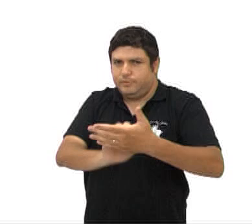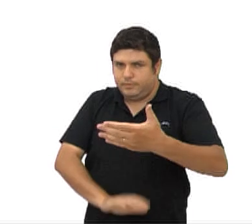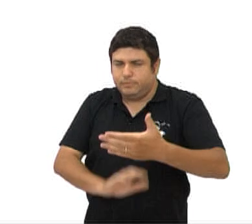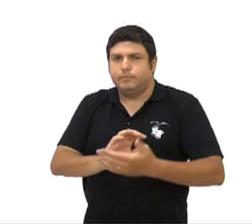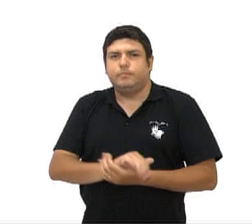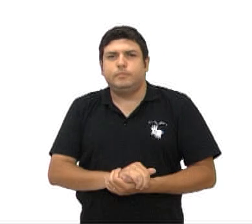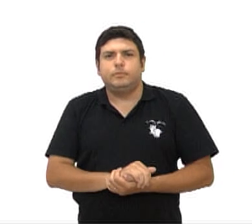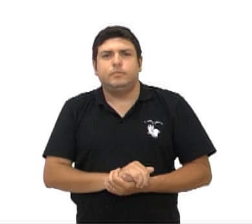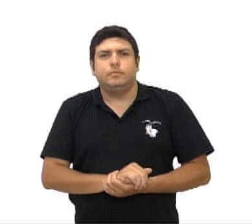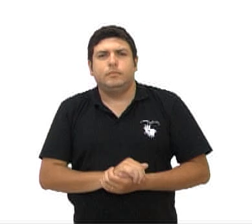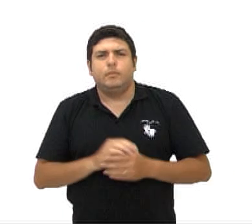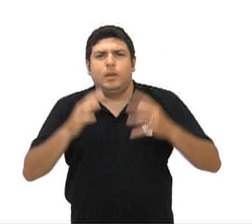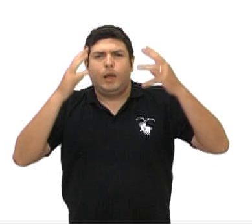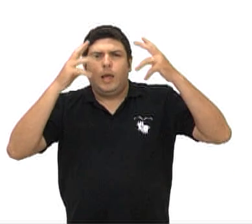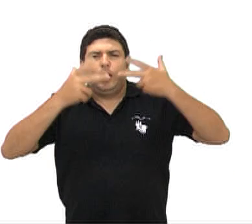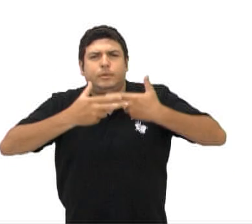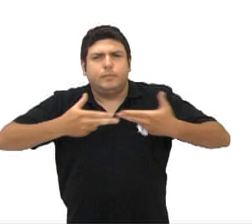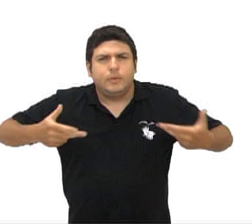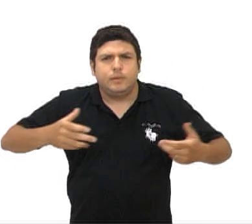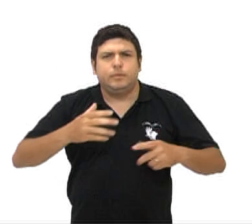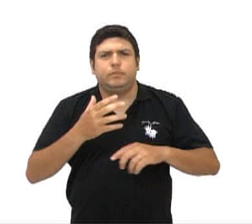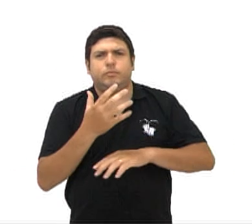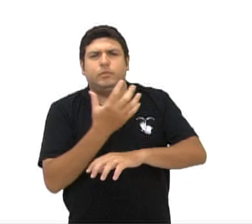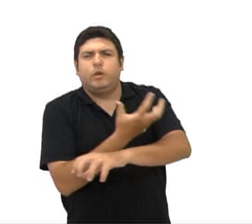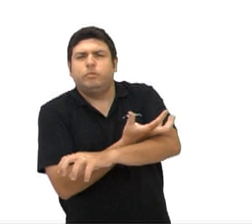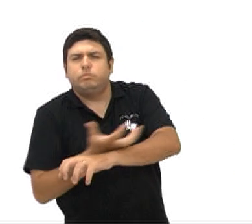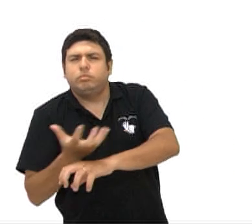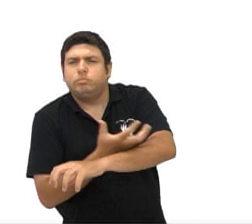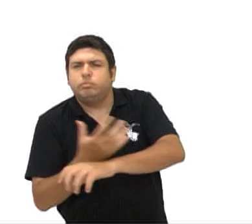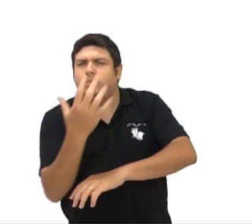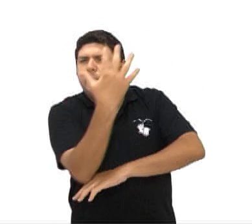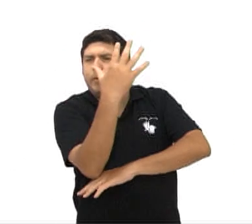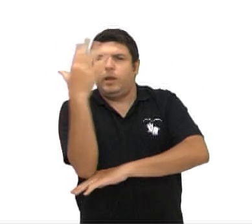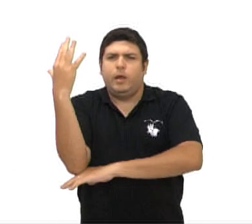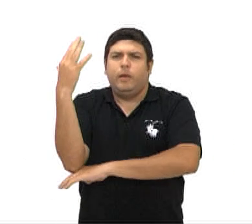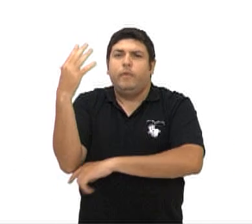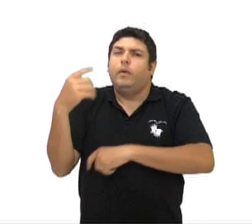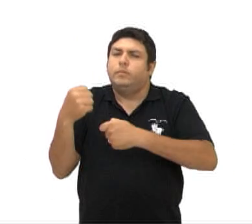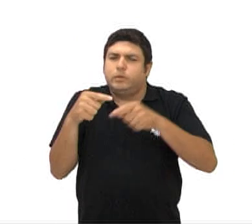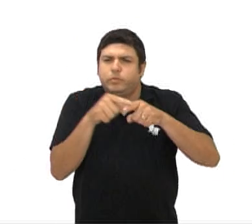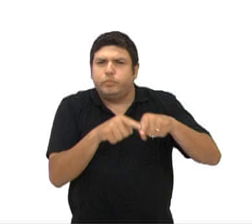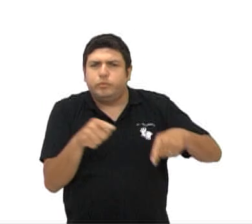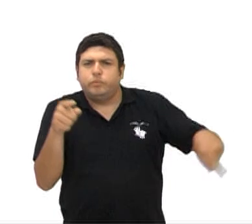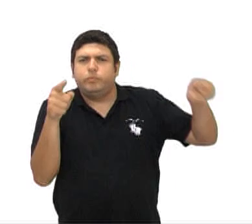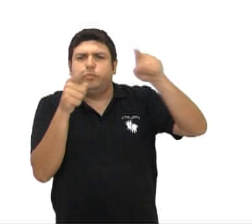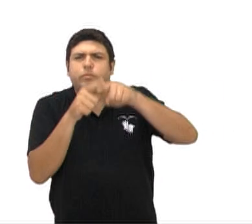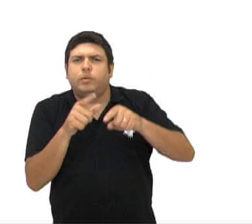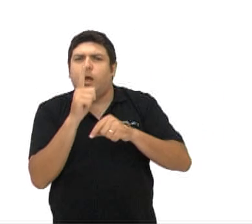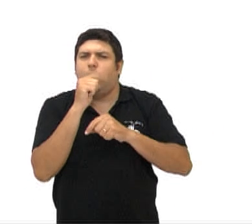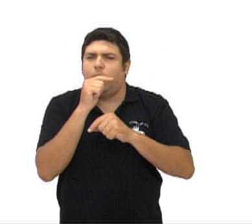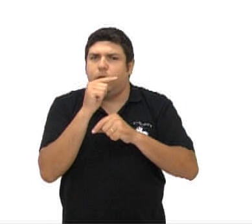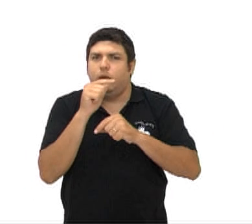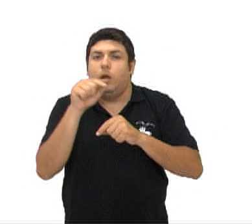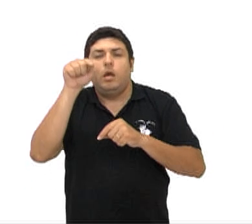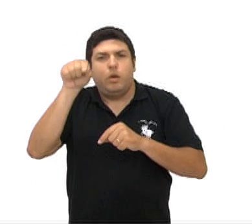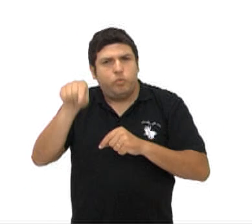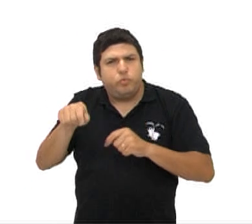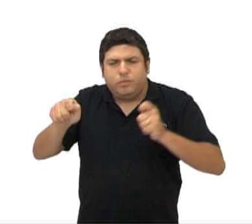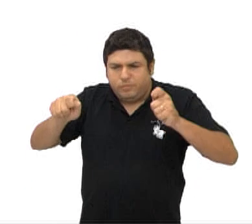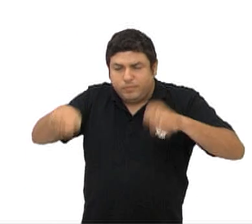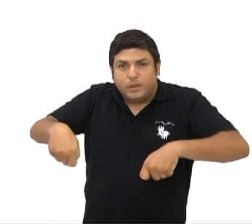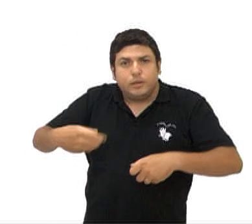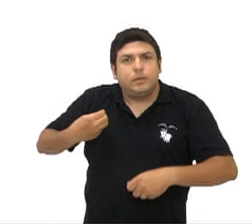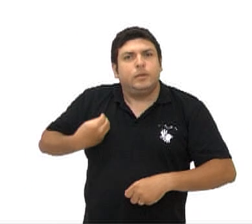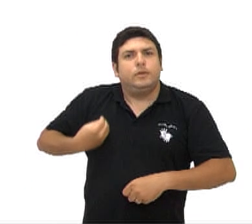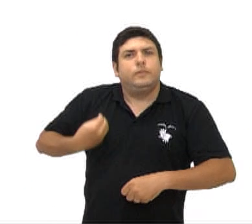aqui. Ó. Os animais e plantas possuem grande dependência do ciclo da água, uma vez que essa substância é essencial para o seu